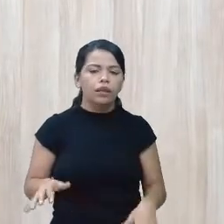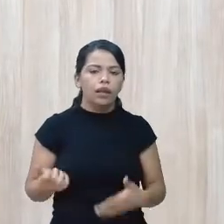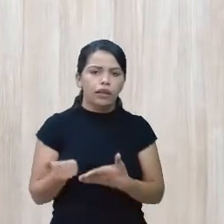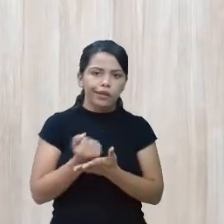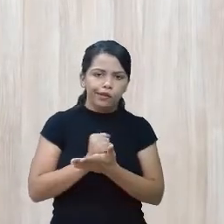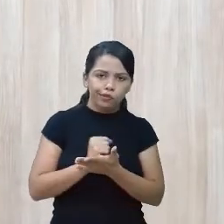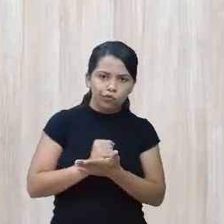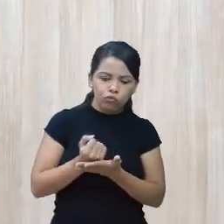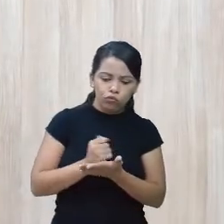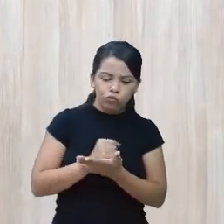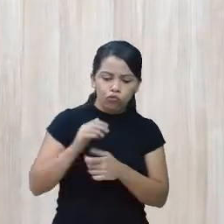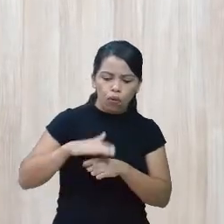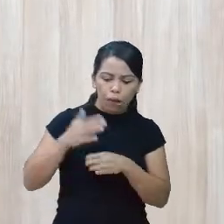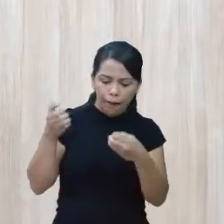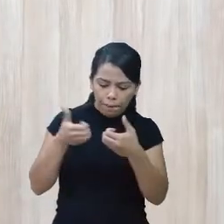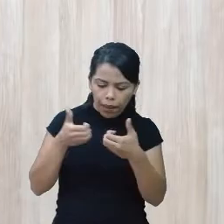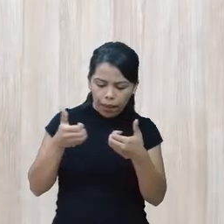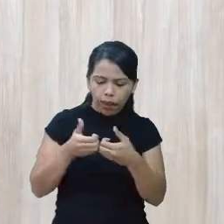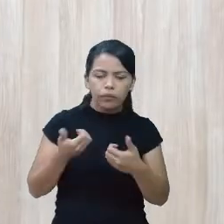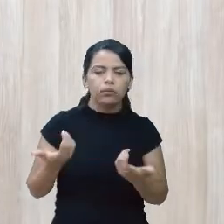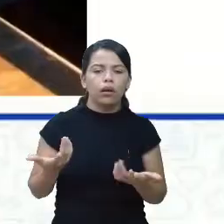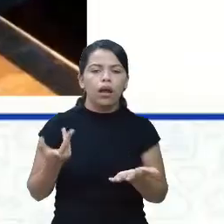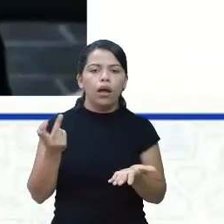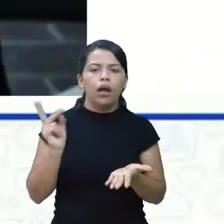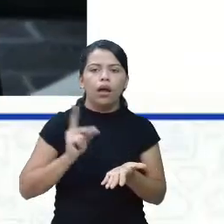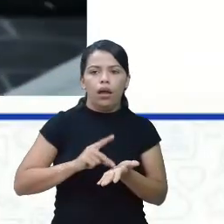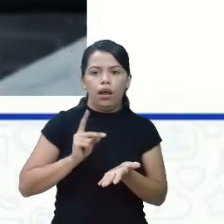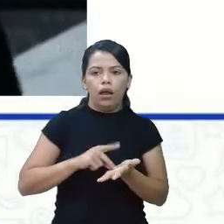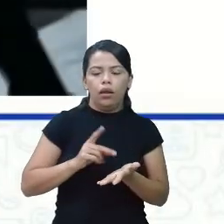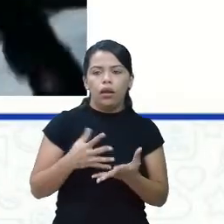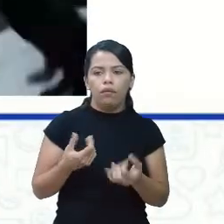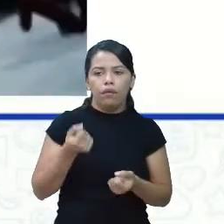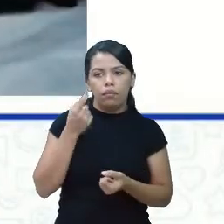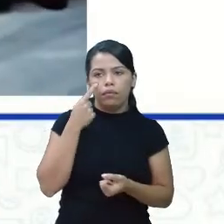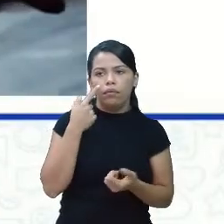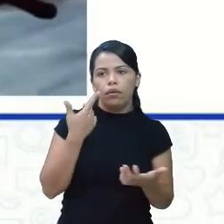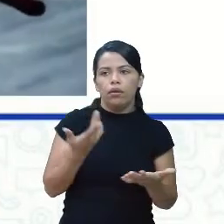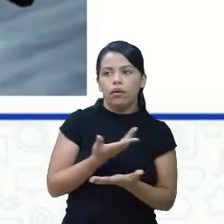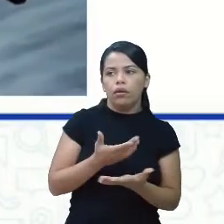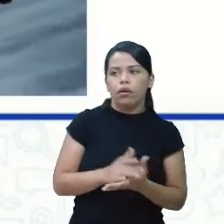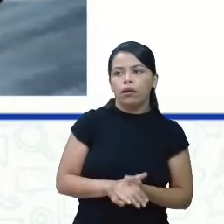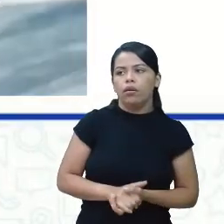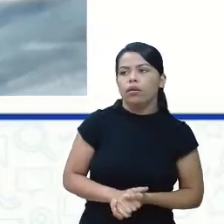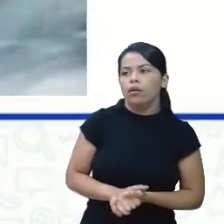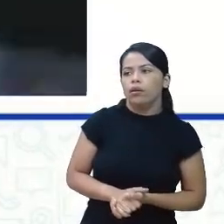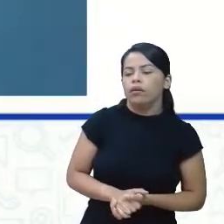próximo da realidade, é o que a gente gosta. Vamos ver aqui